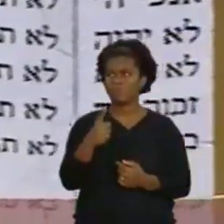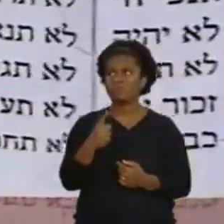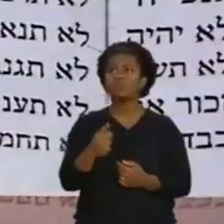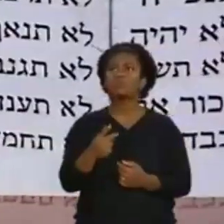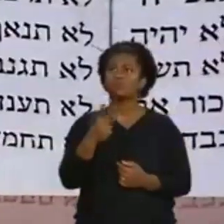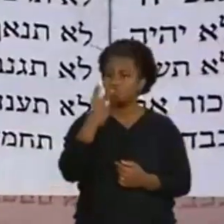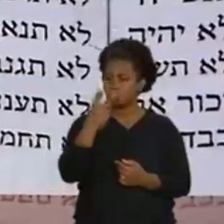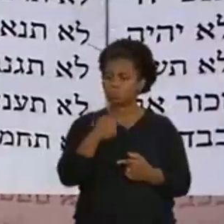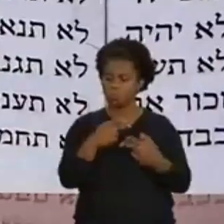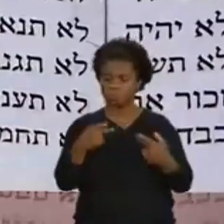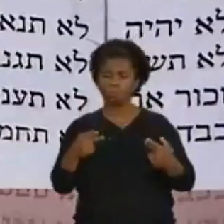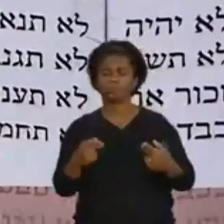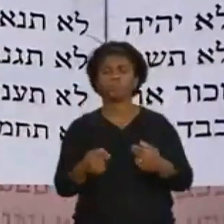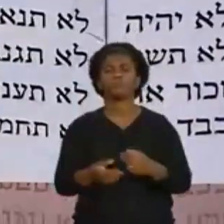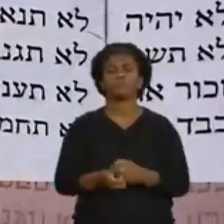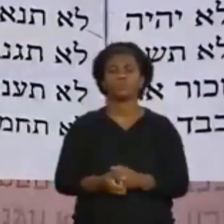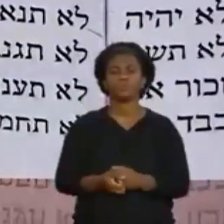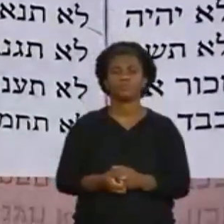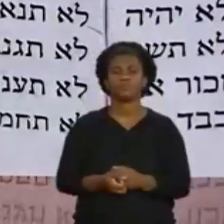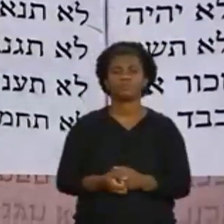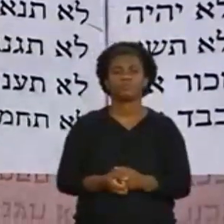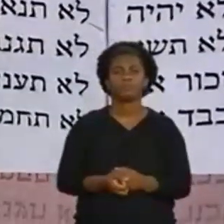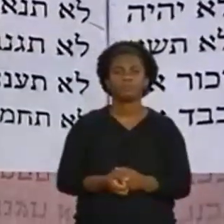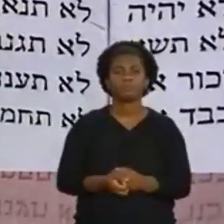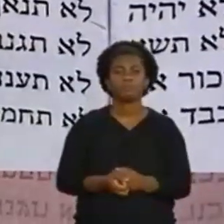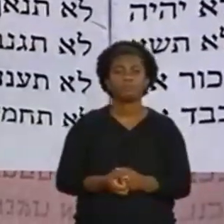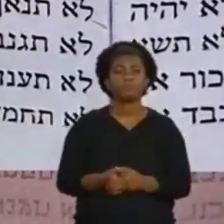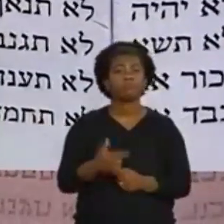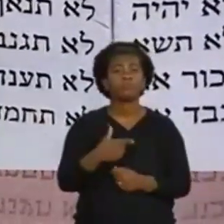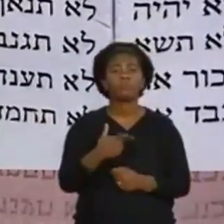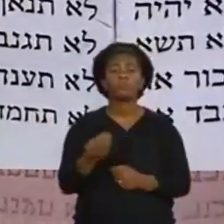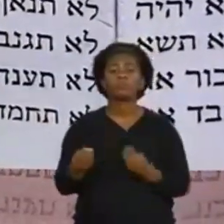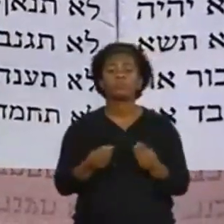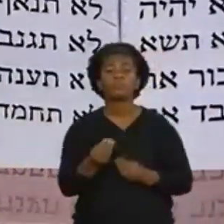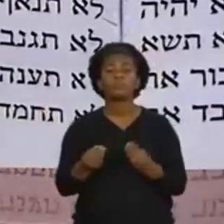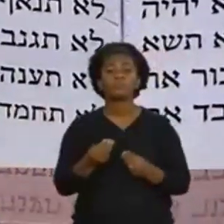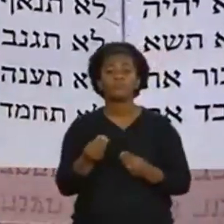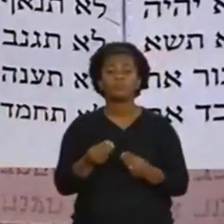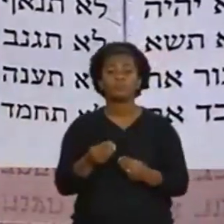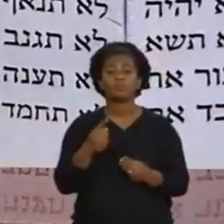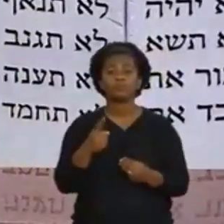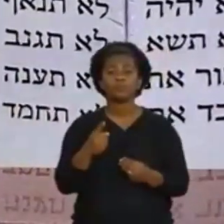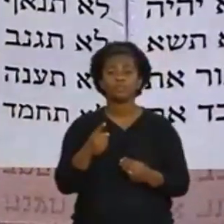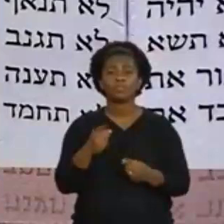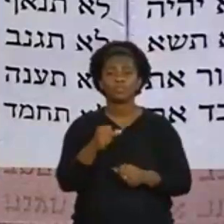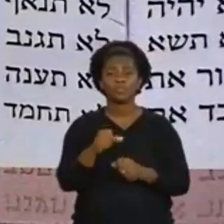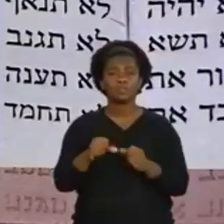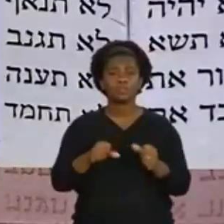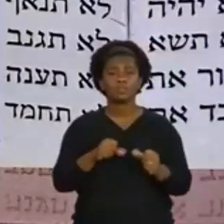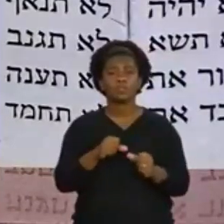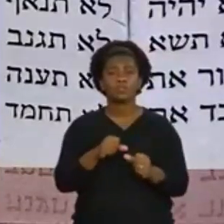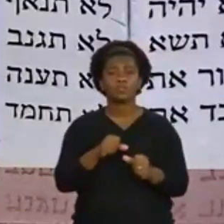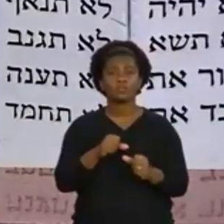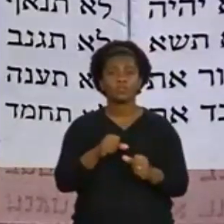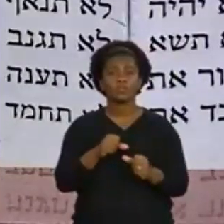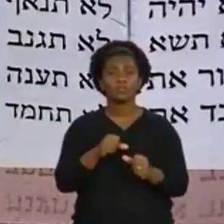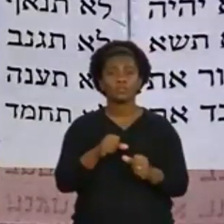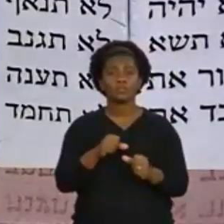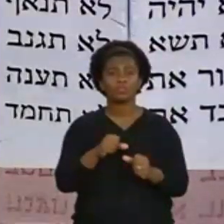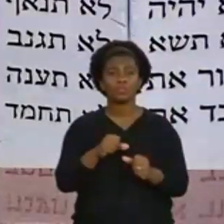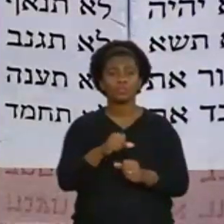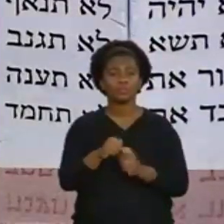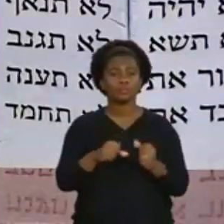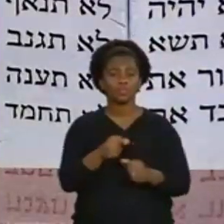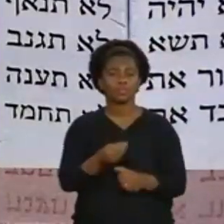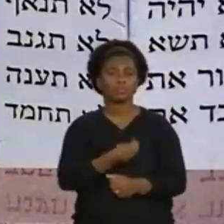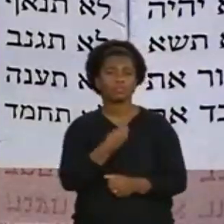hoje. Que não existe possibilidade de sua vida não mudar,